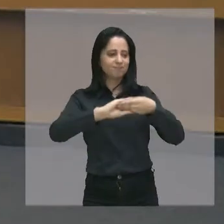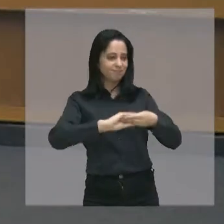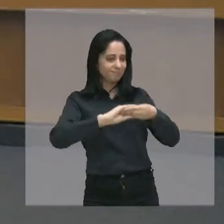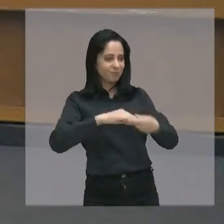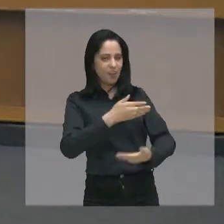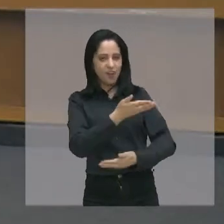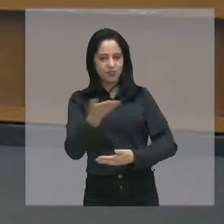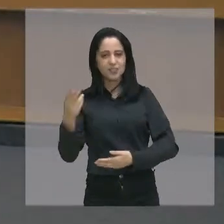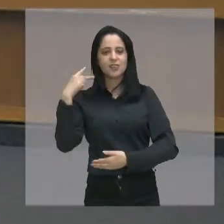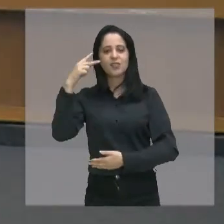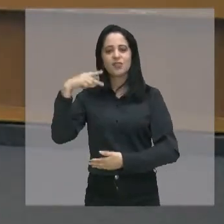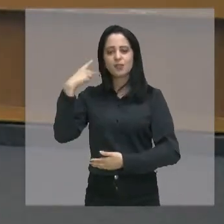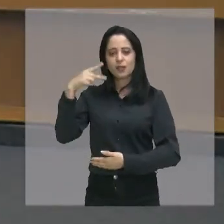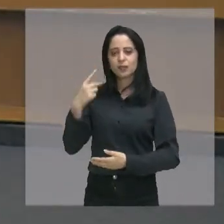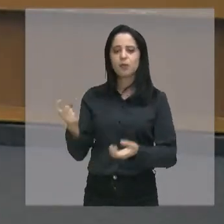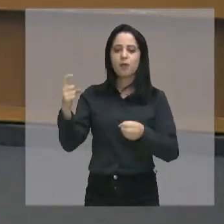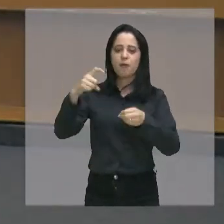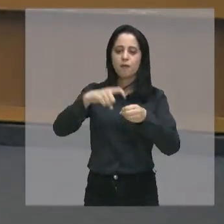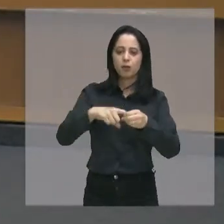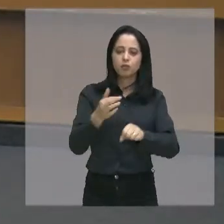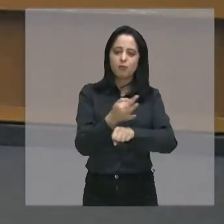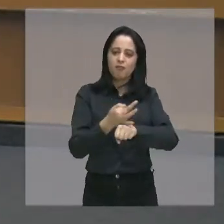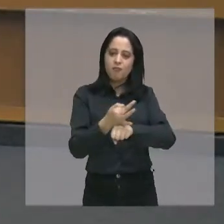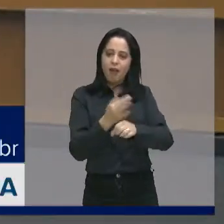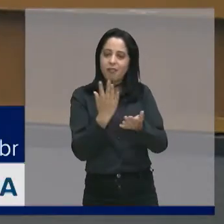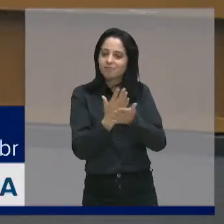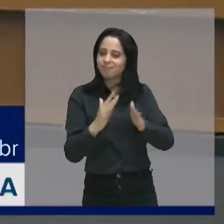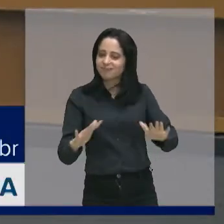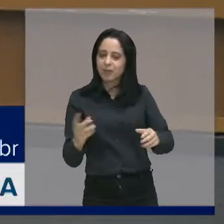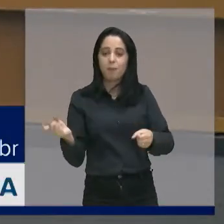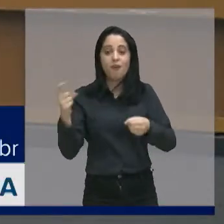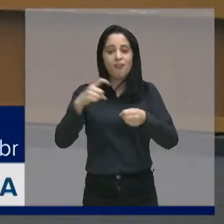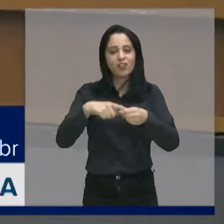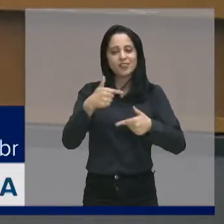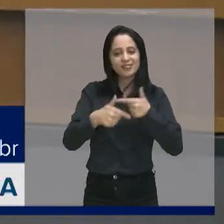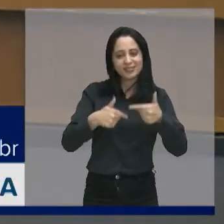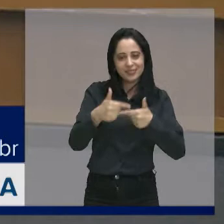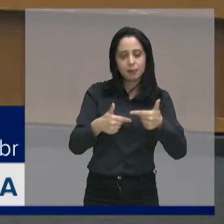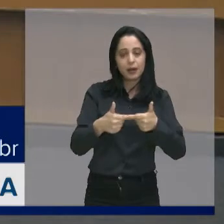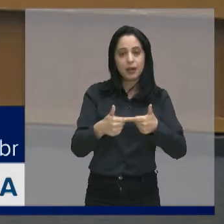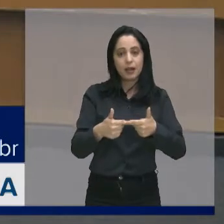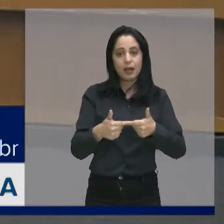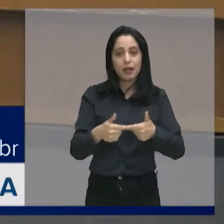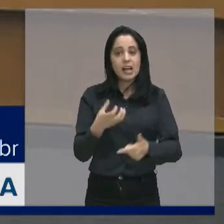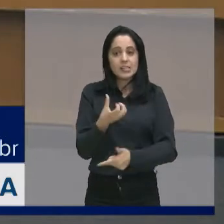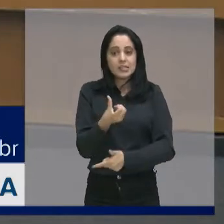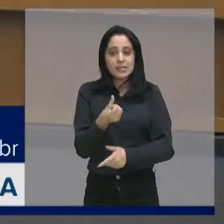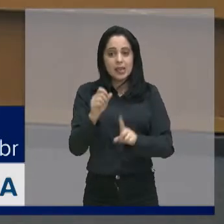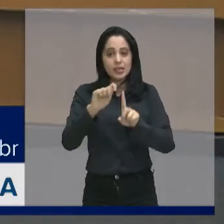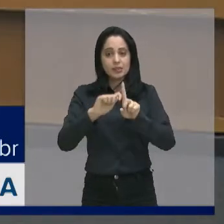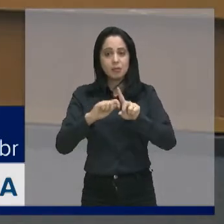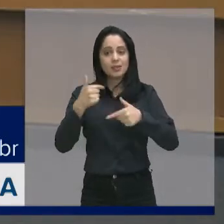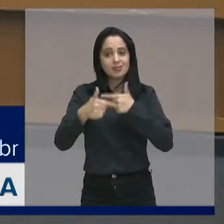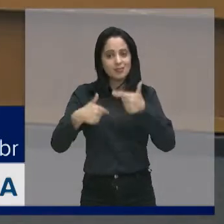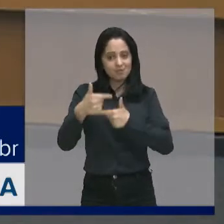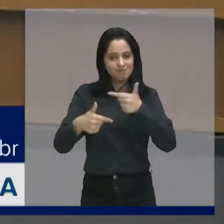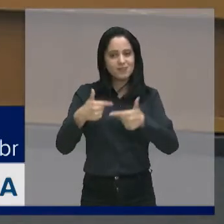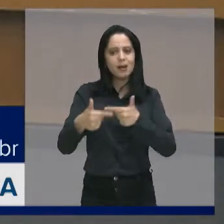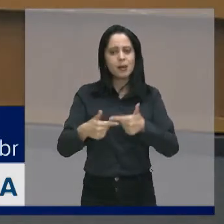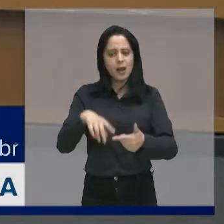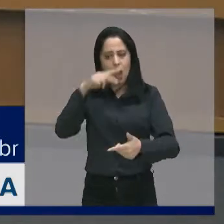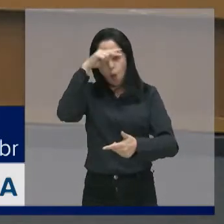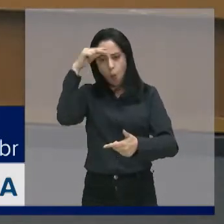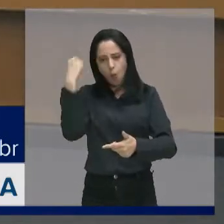vereadores que retornam do recesso para mais 6 meses de batalha, de trabalho na nossa